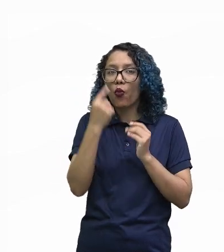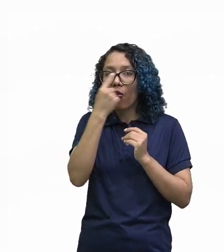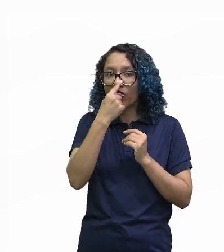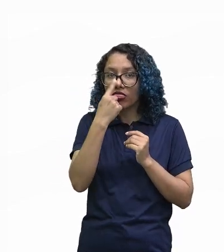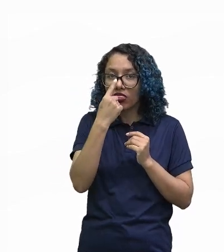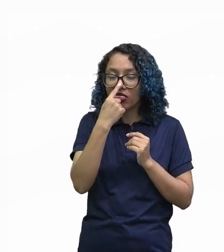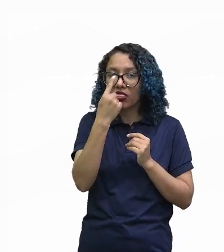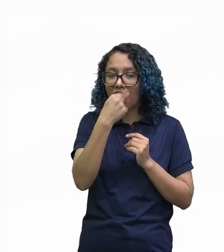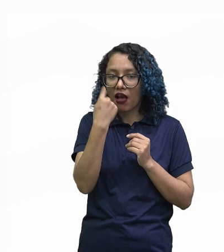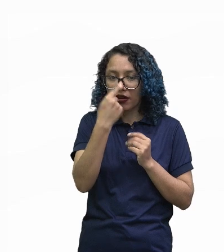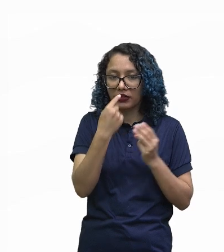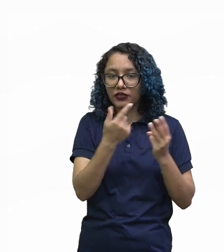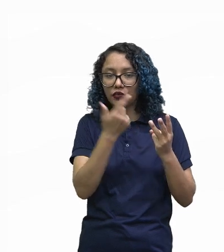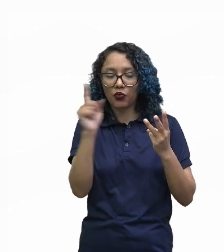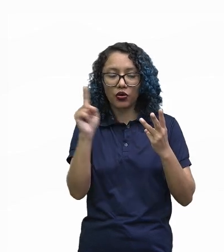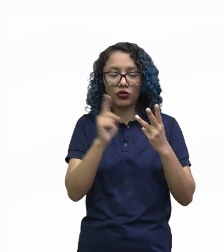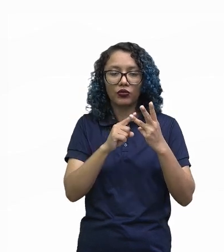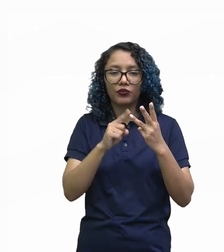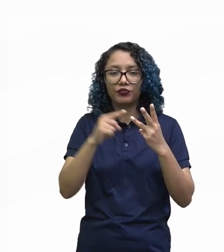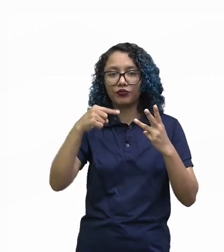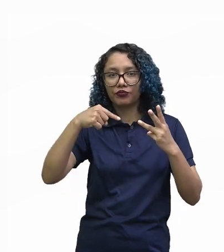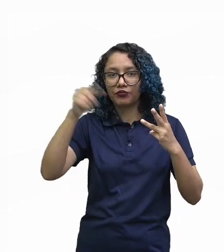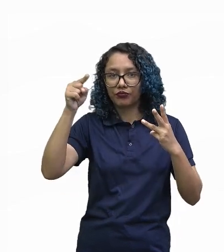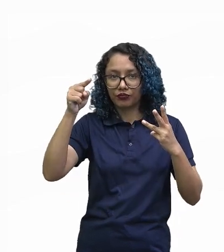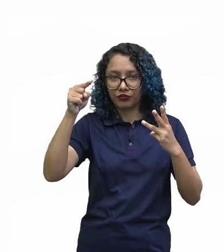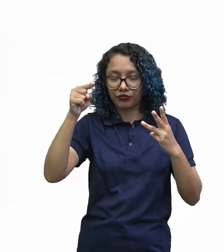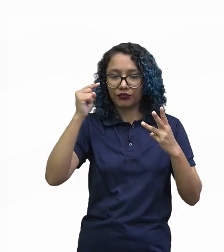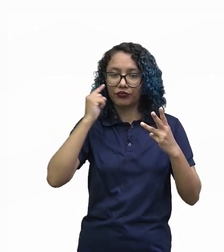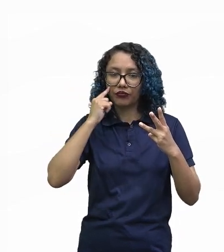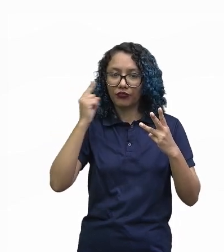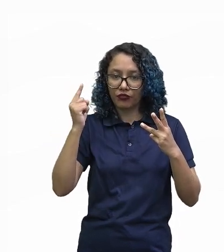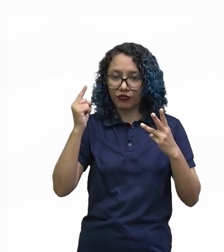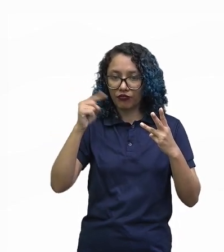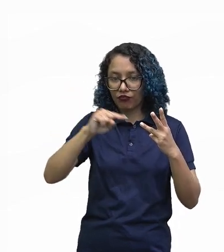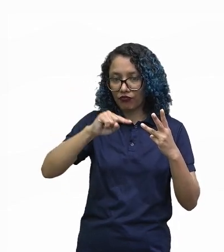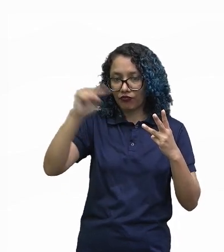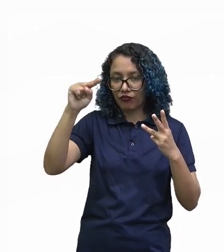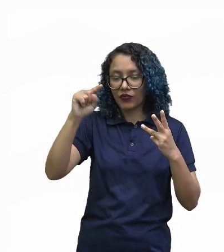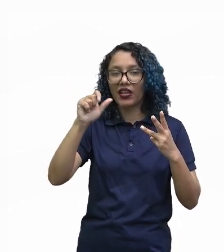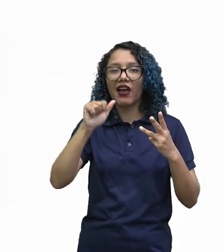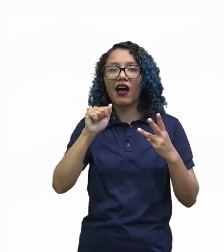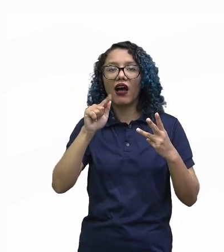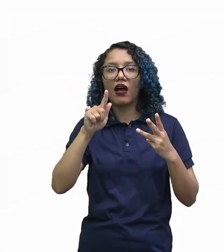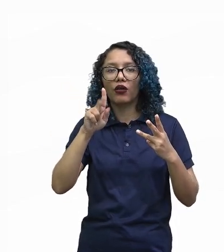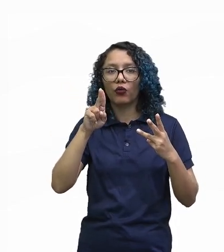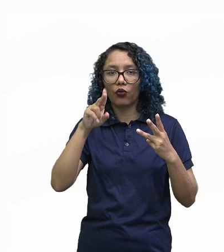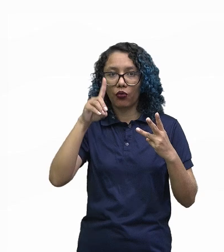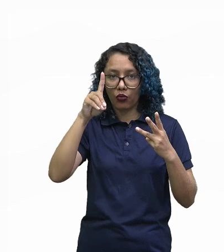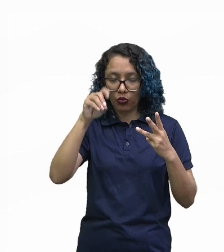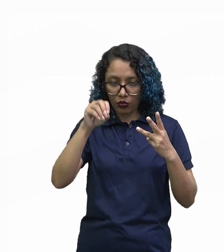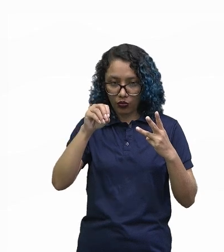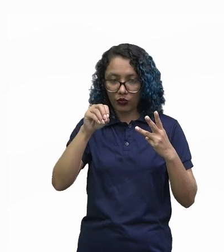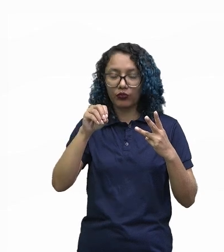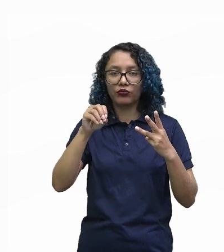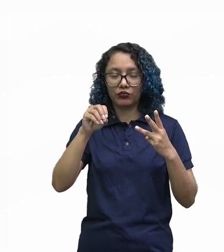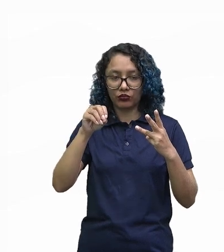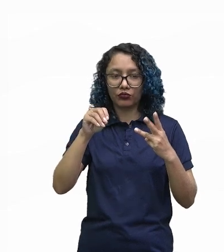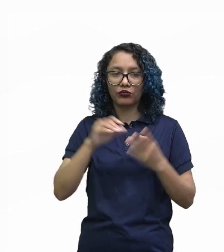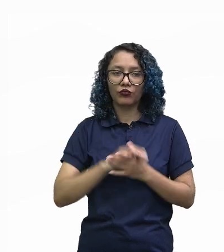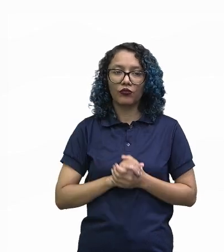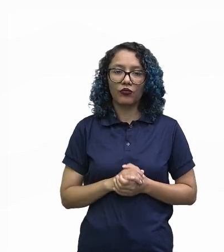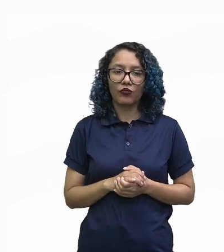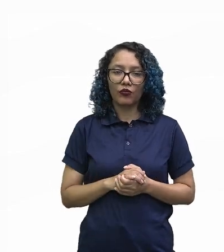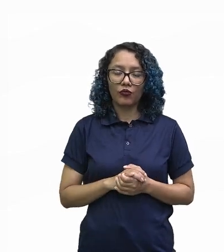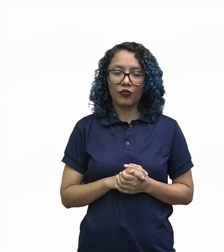agudo, que é esse acento gráfico, né, sentido para cima, como vocês estão observando. E ele tem